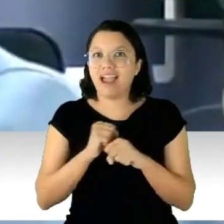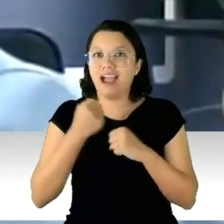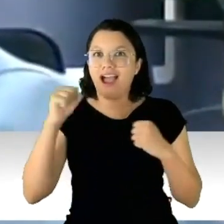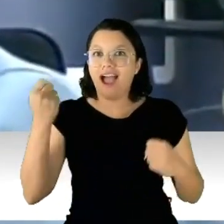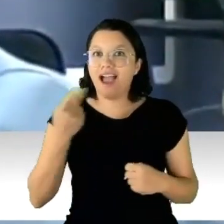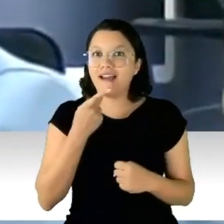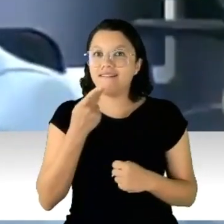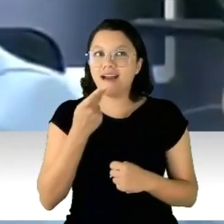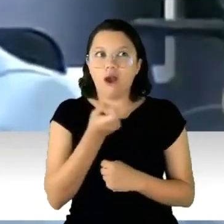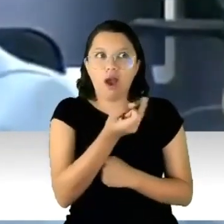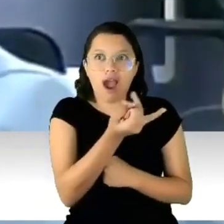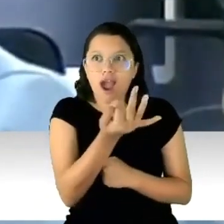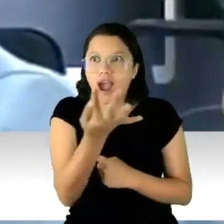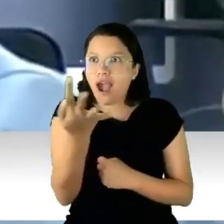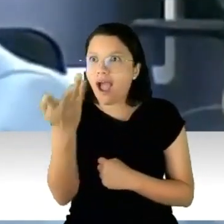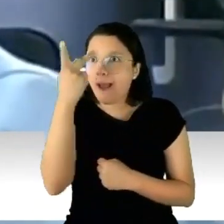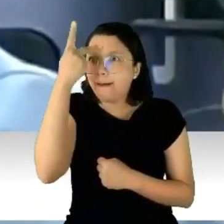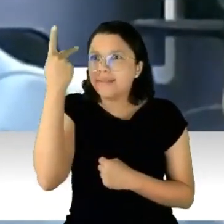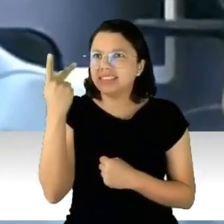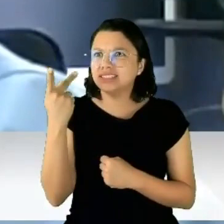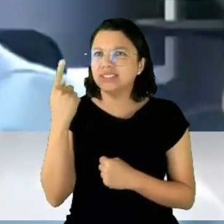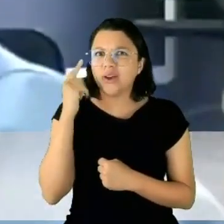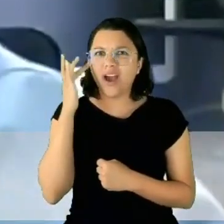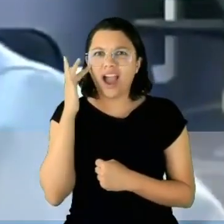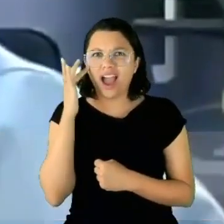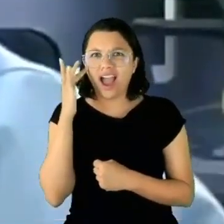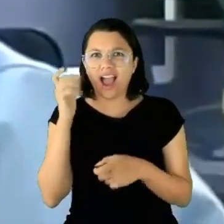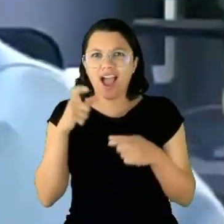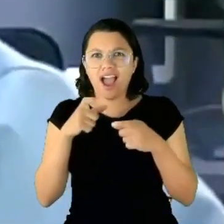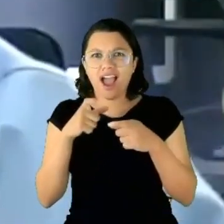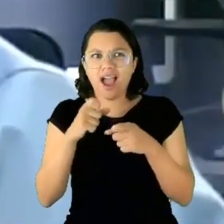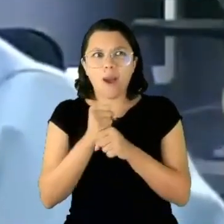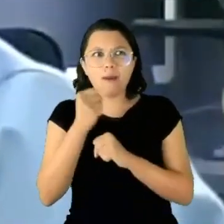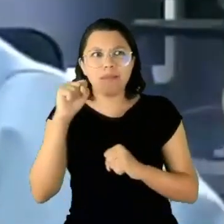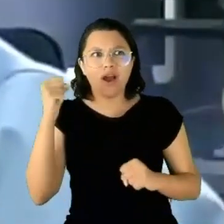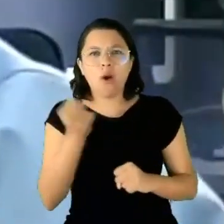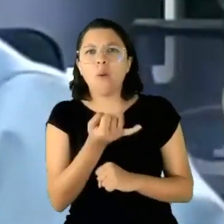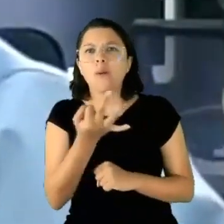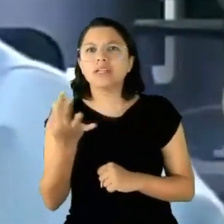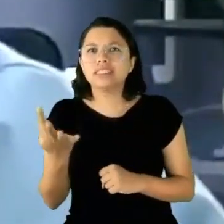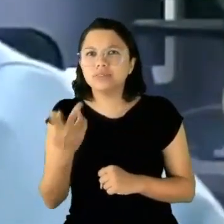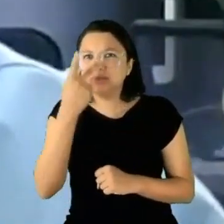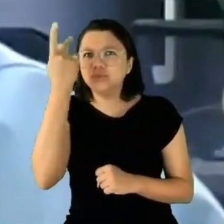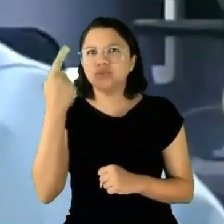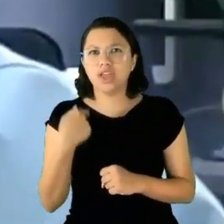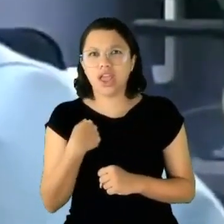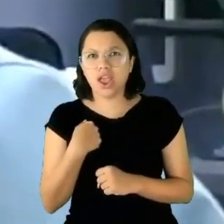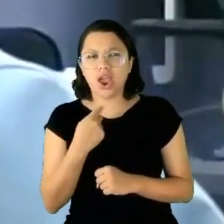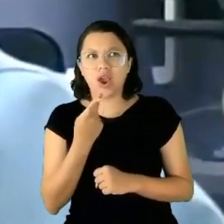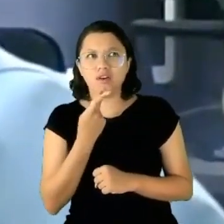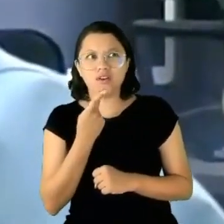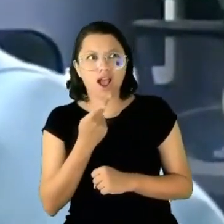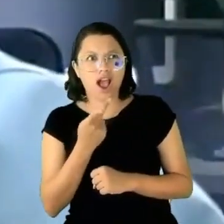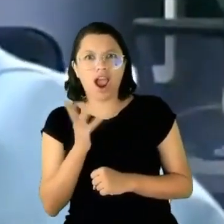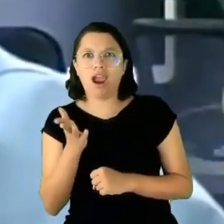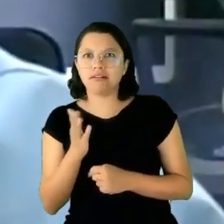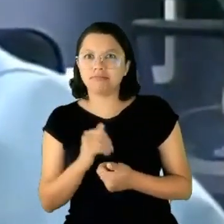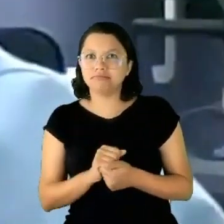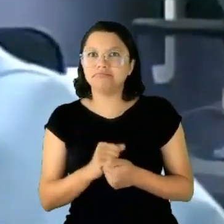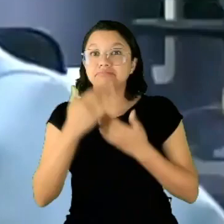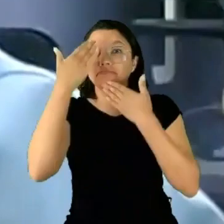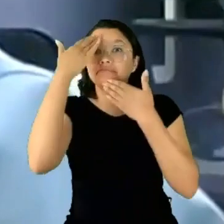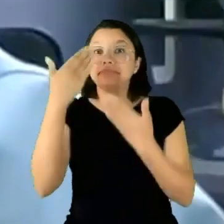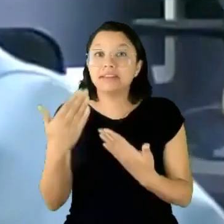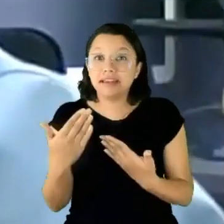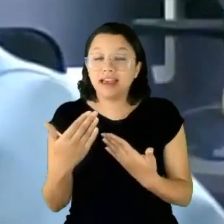uma quantidade de pessoas enorme, eu acho que é a maior quantidade de pessoas com que eu já falei, gostaria de agradecer o convite